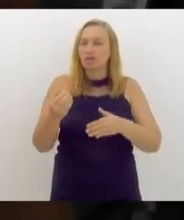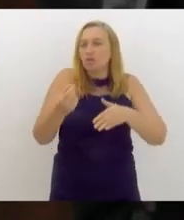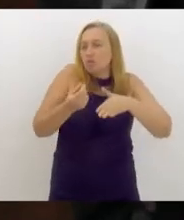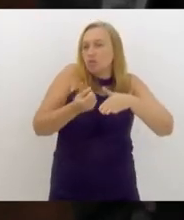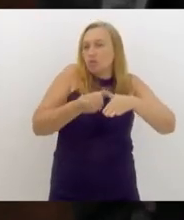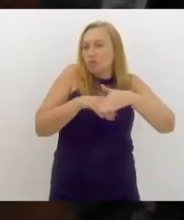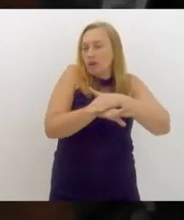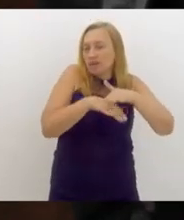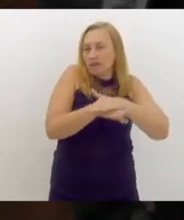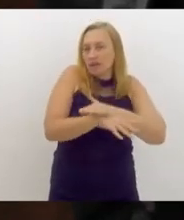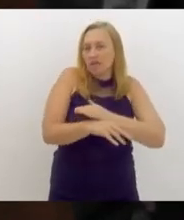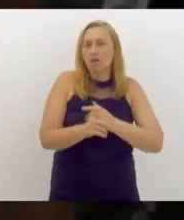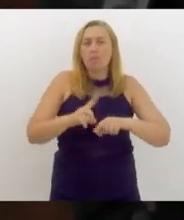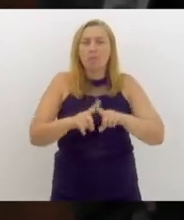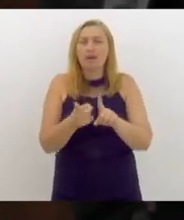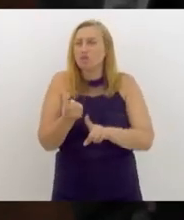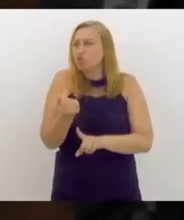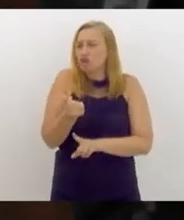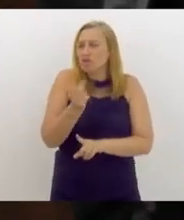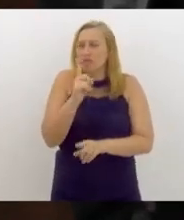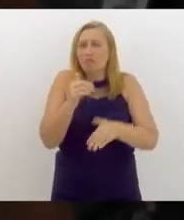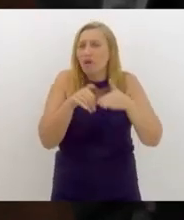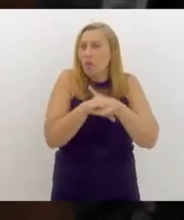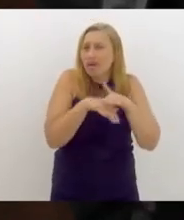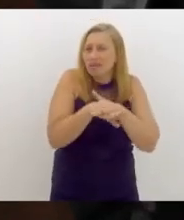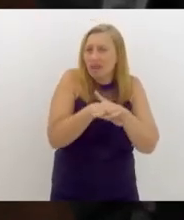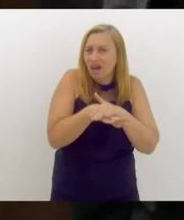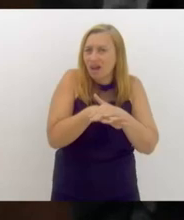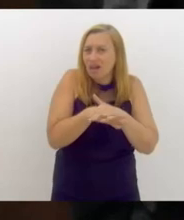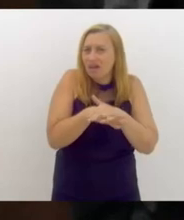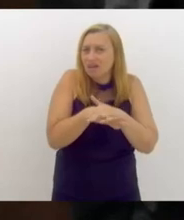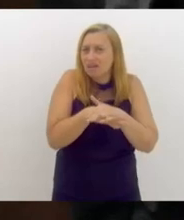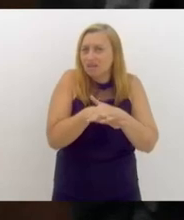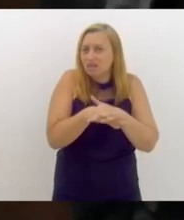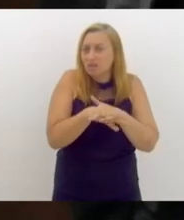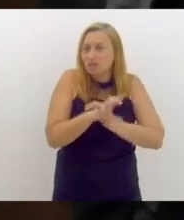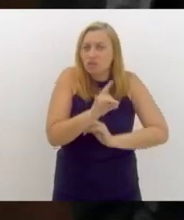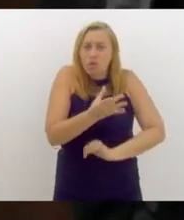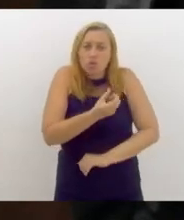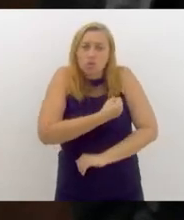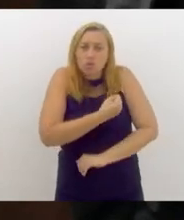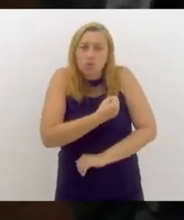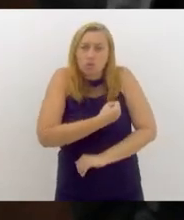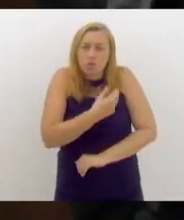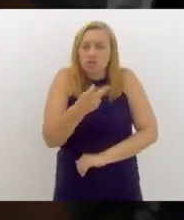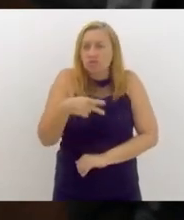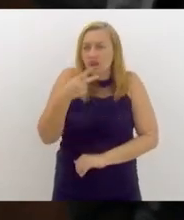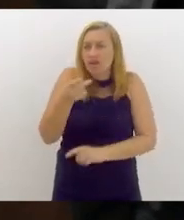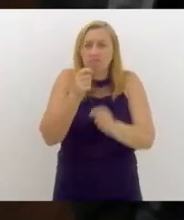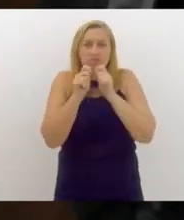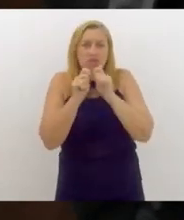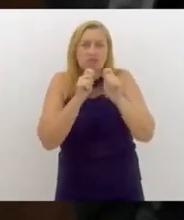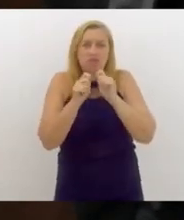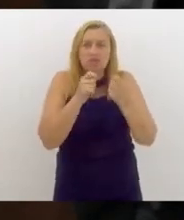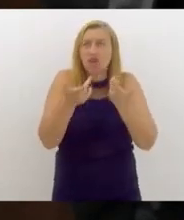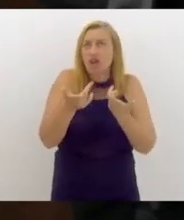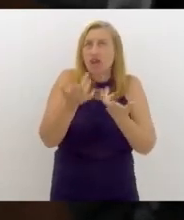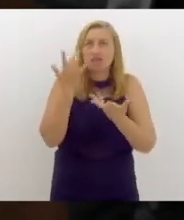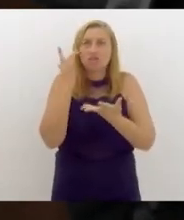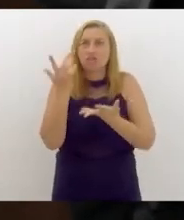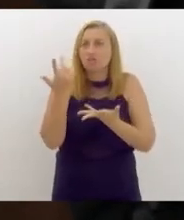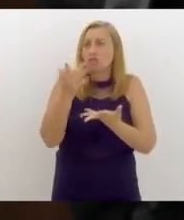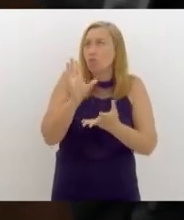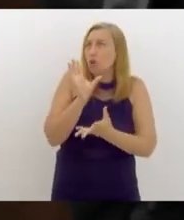para ficar em caixa. Os 10 bi não são para simplesmente ser um número a ser colocado em entrevistas, como se isso fosse